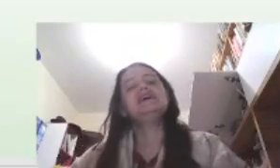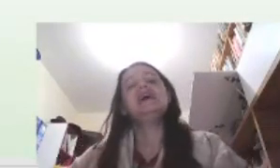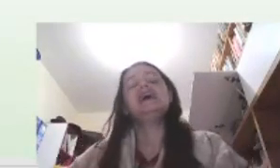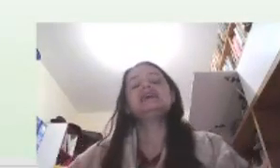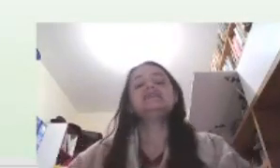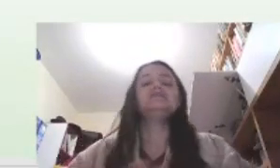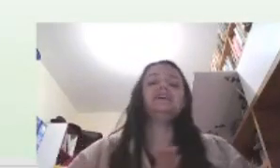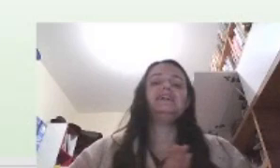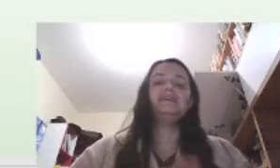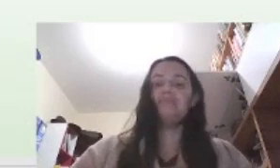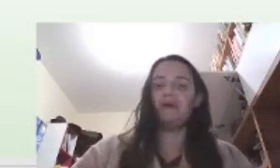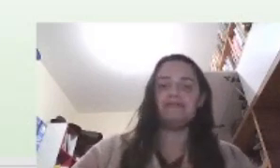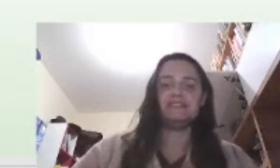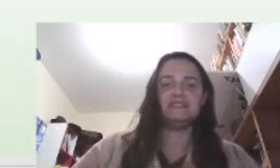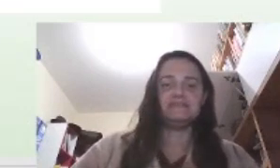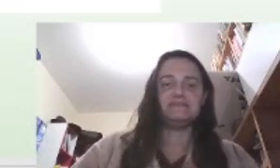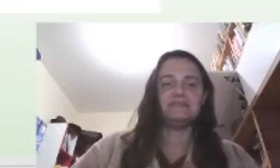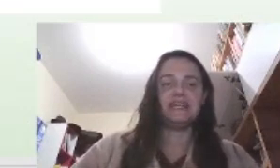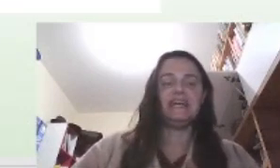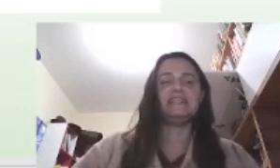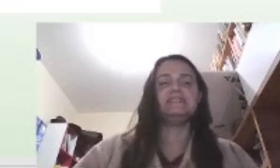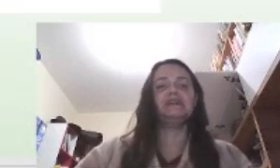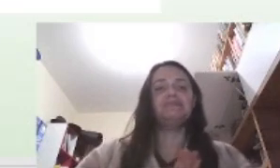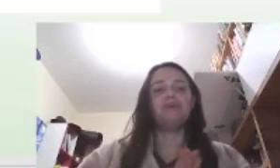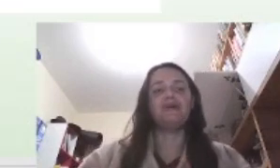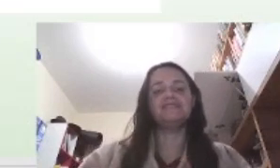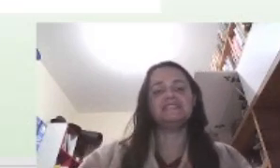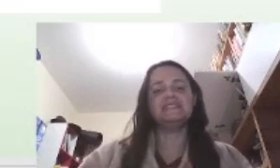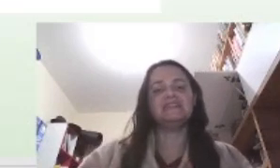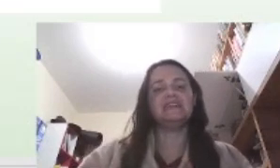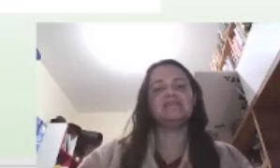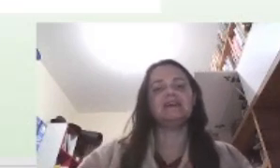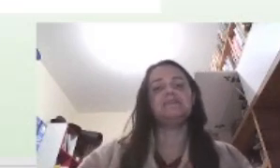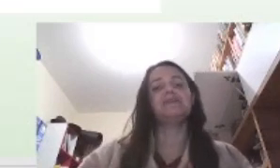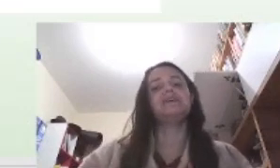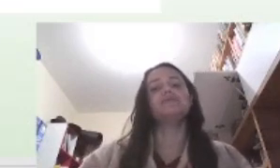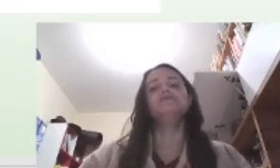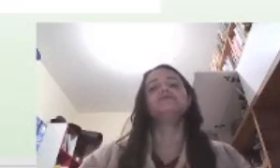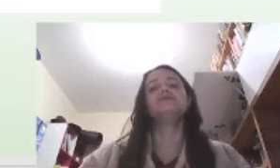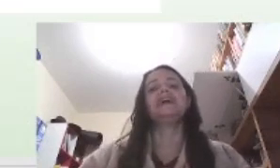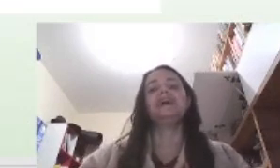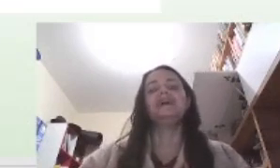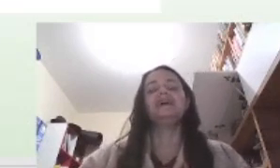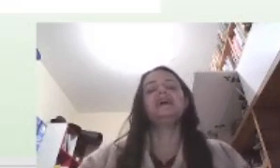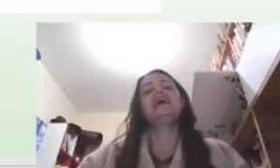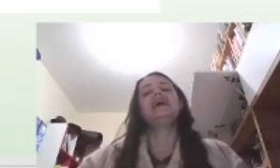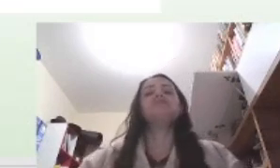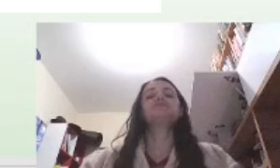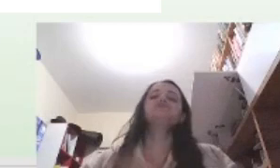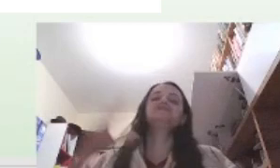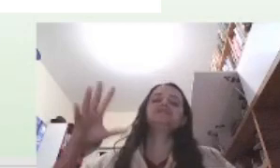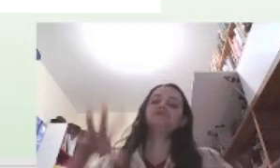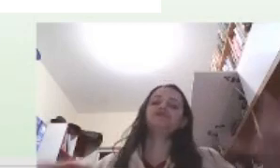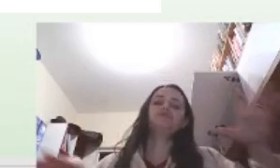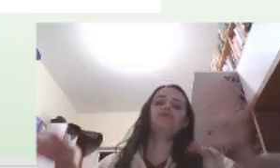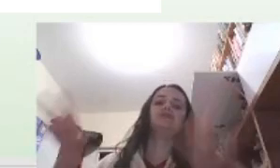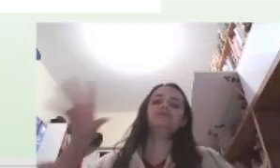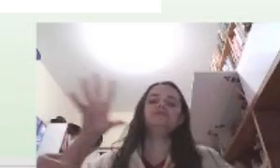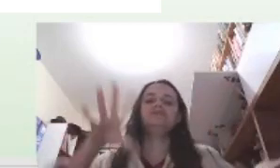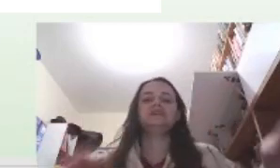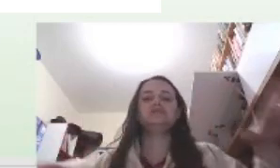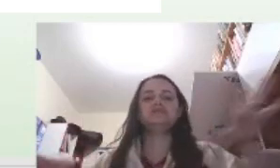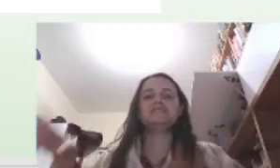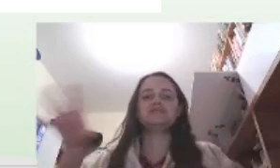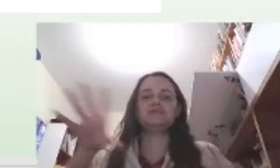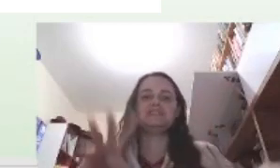controla a glândula hipófise. E a glândula hipófise que vai meio que controlar a produção de